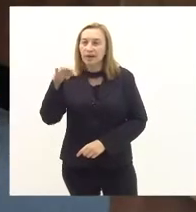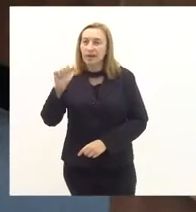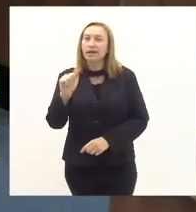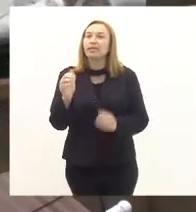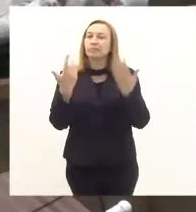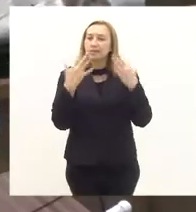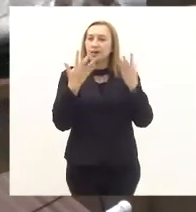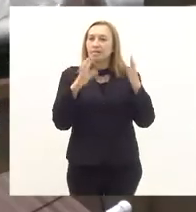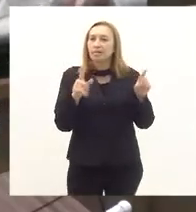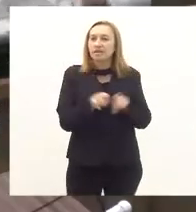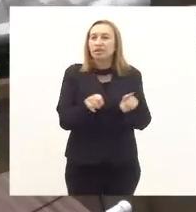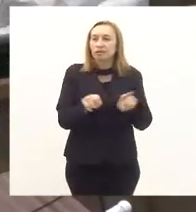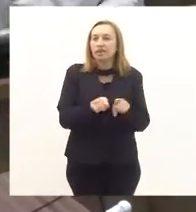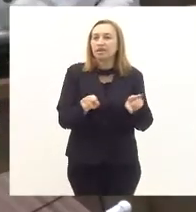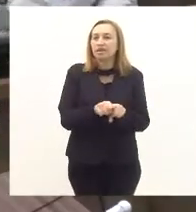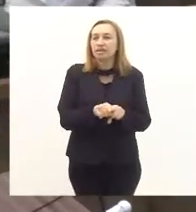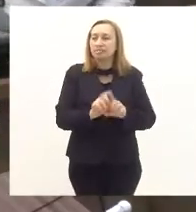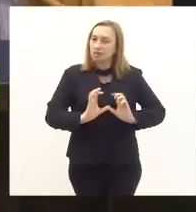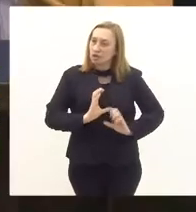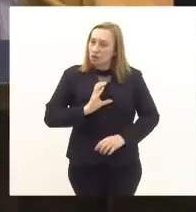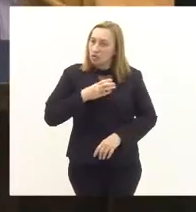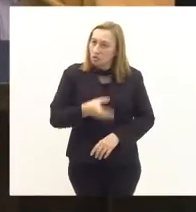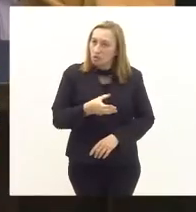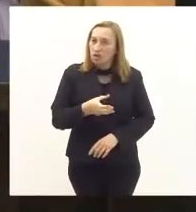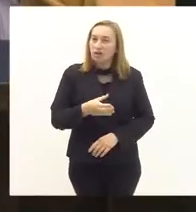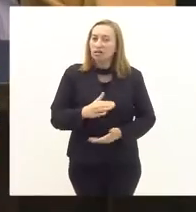Parabéns também aí pela coragem,